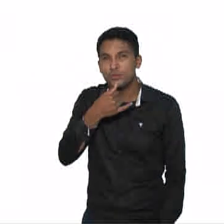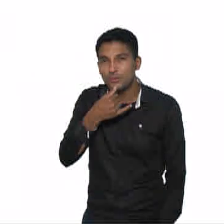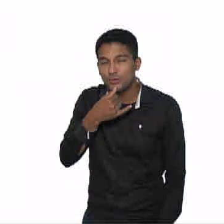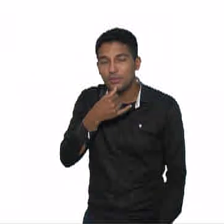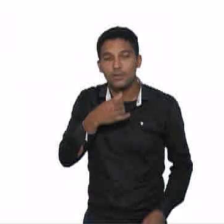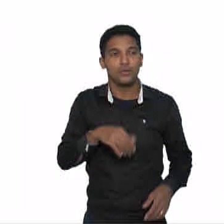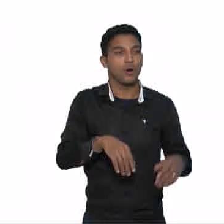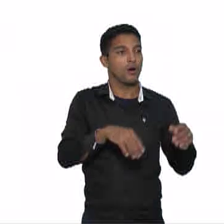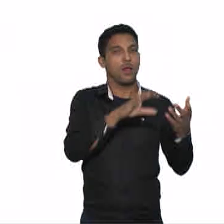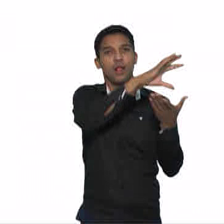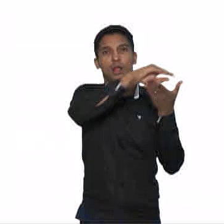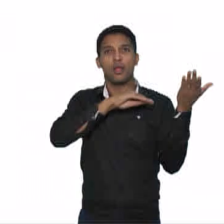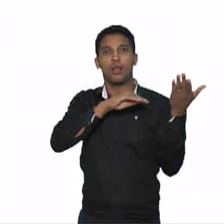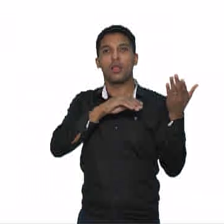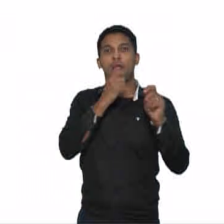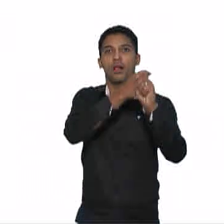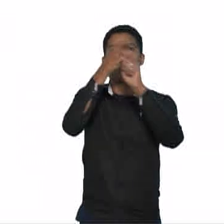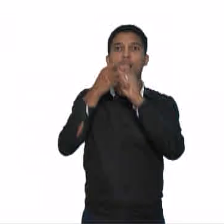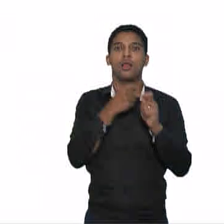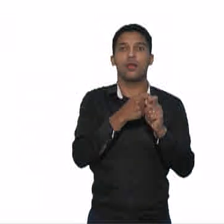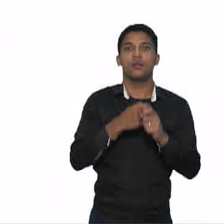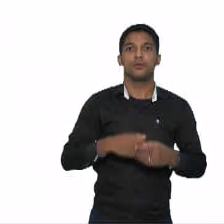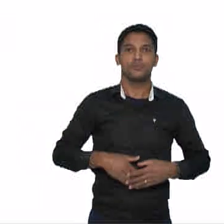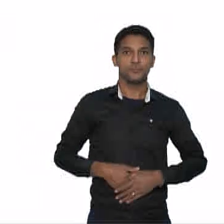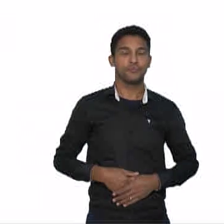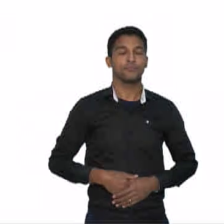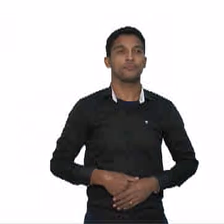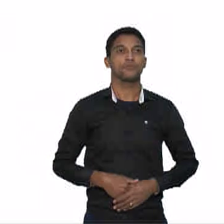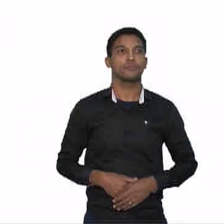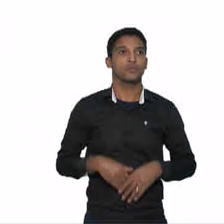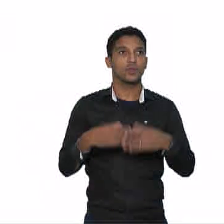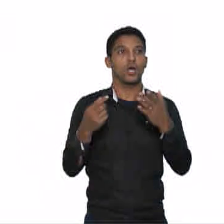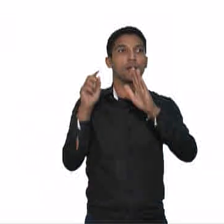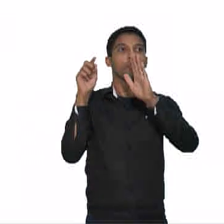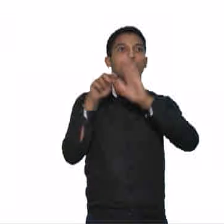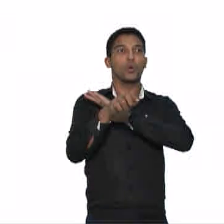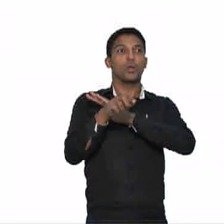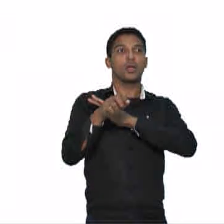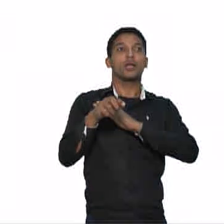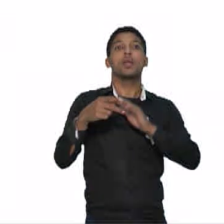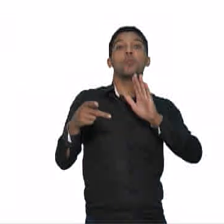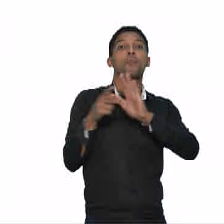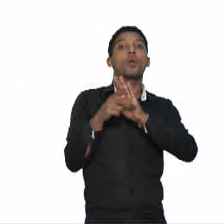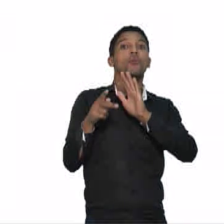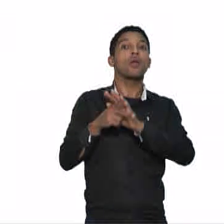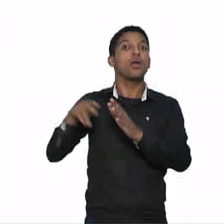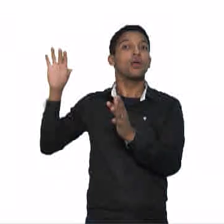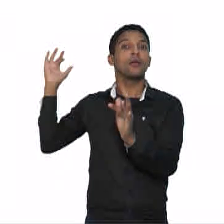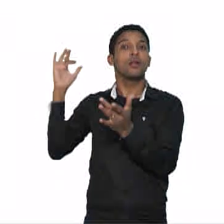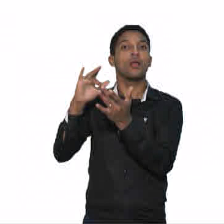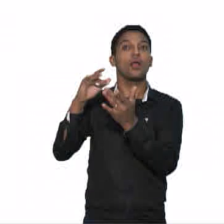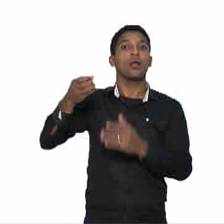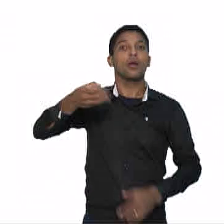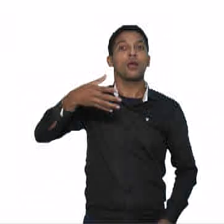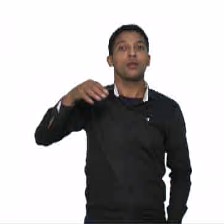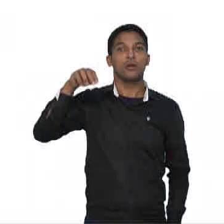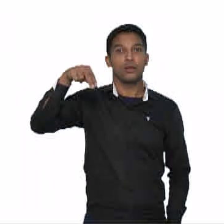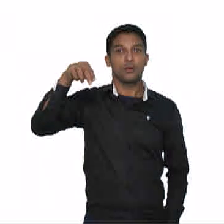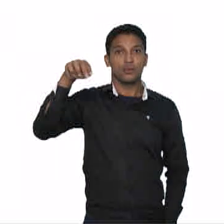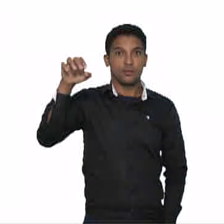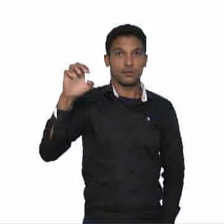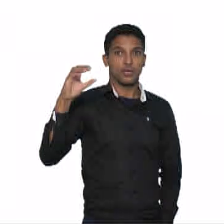Tá? Letra A, estátuas de heróis, mulheres com túnicas Afrodite, crianças com filósofos, após a